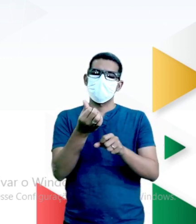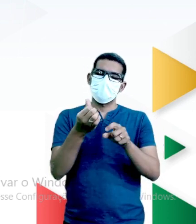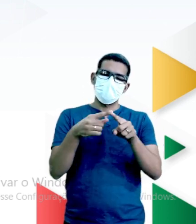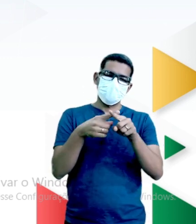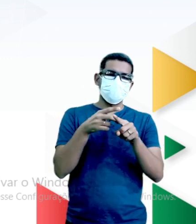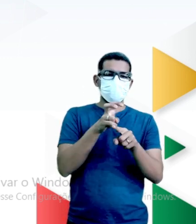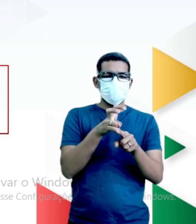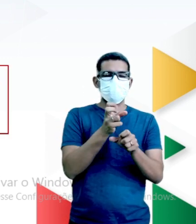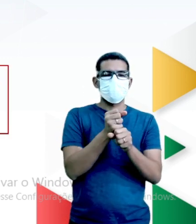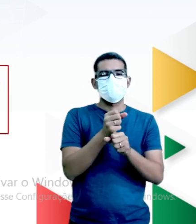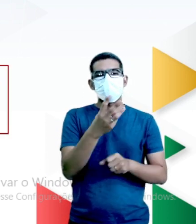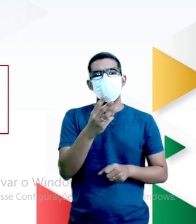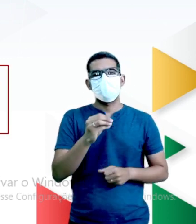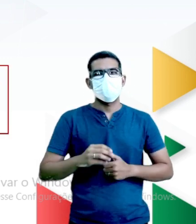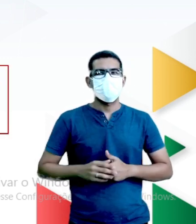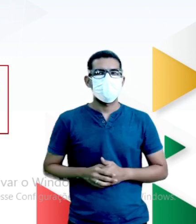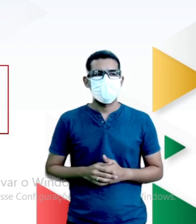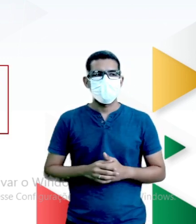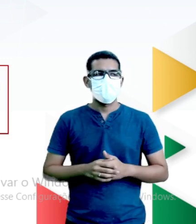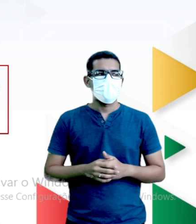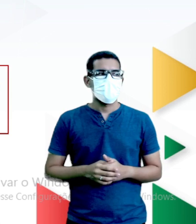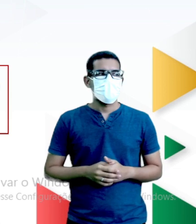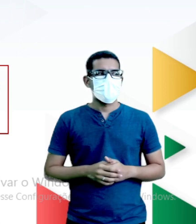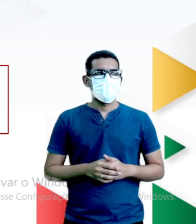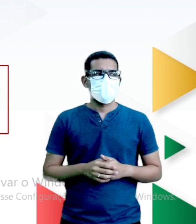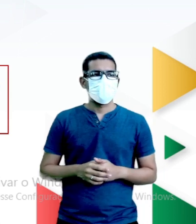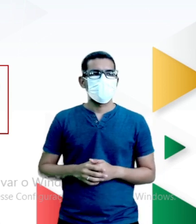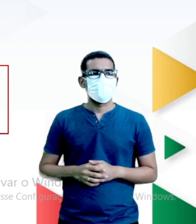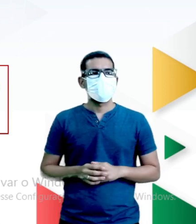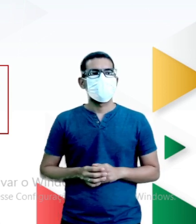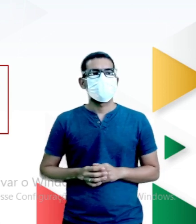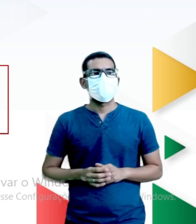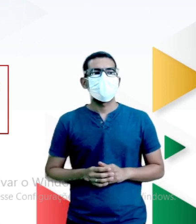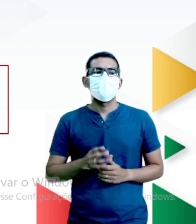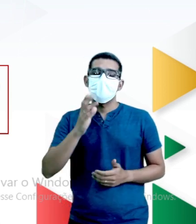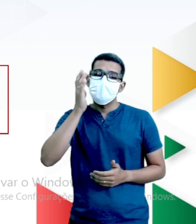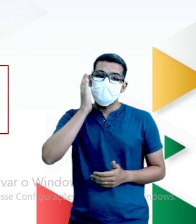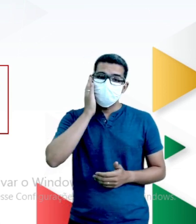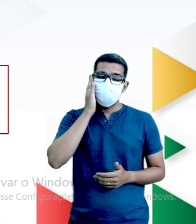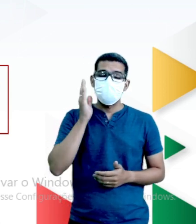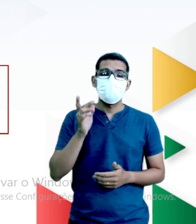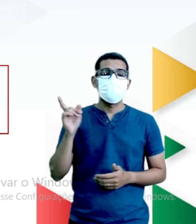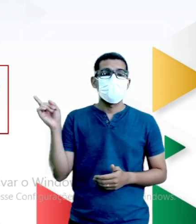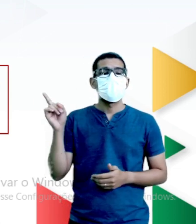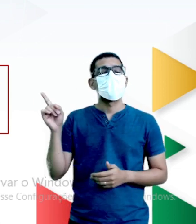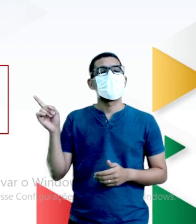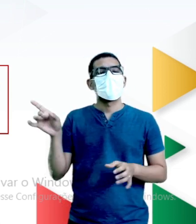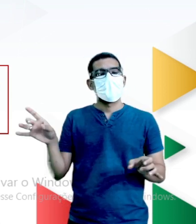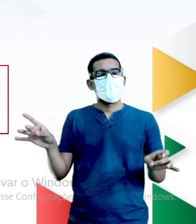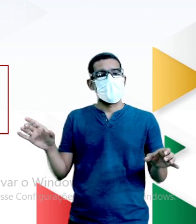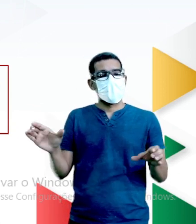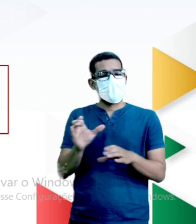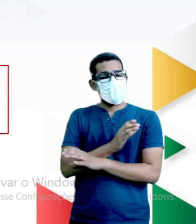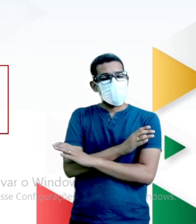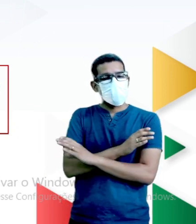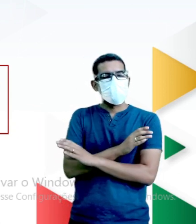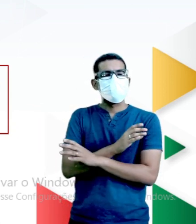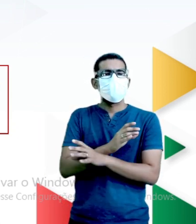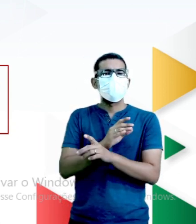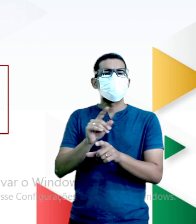5, 30, tá bom? Vamos lá. Nesse caso, dizemos que a fatoração completa ela